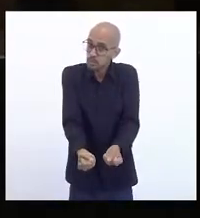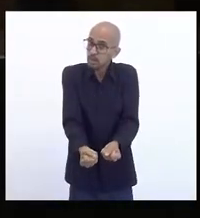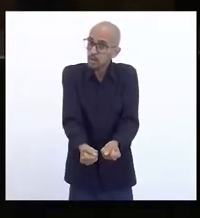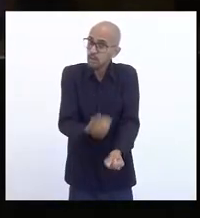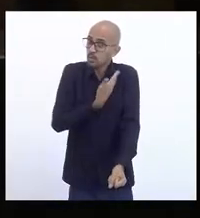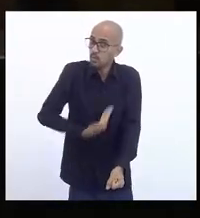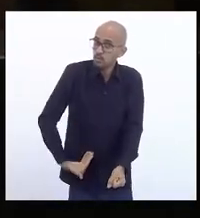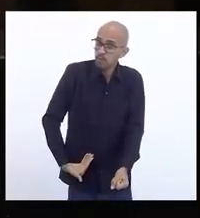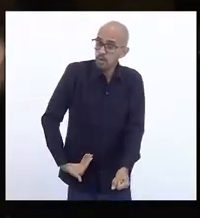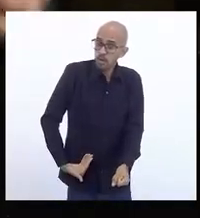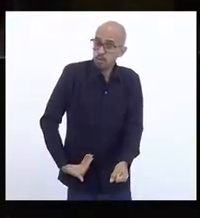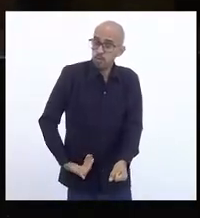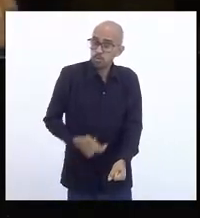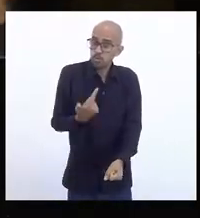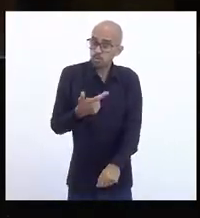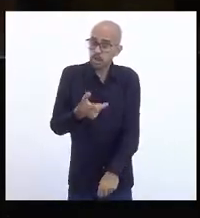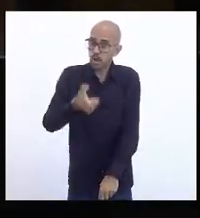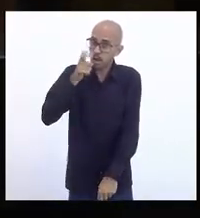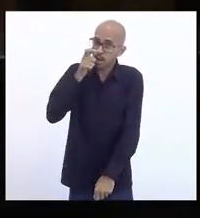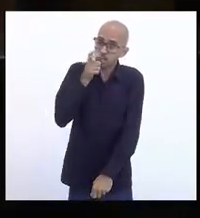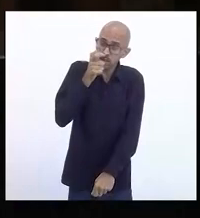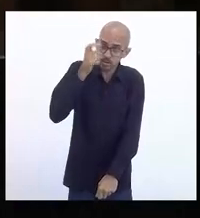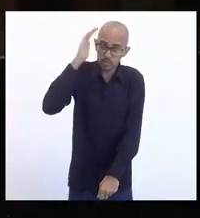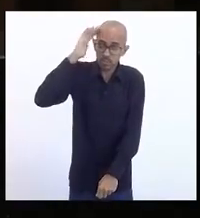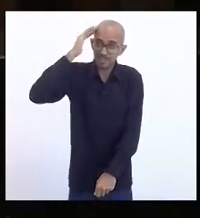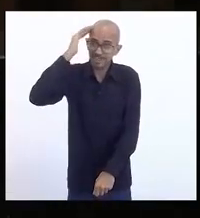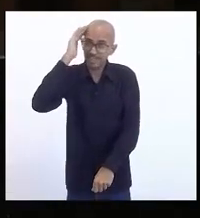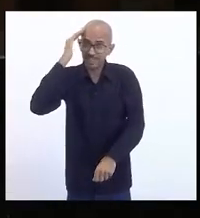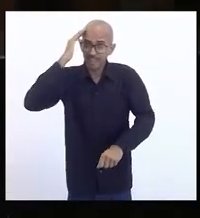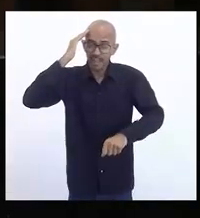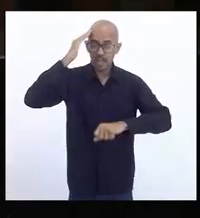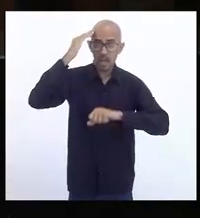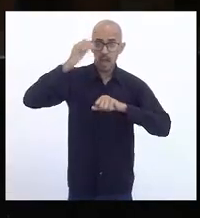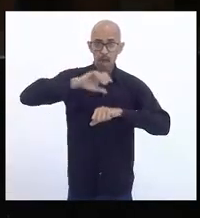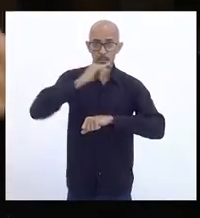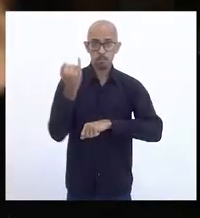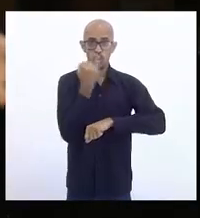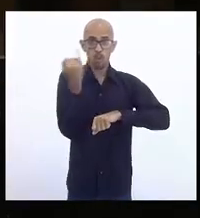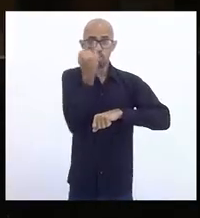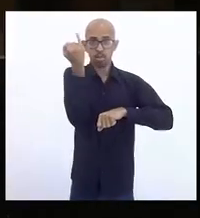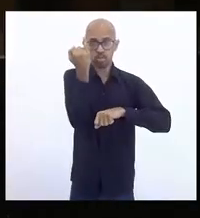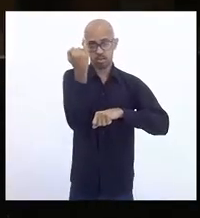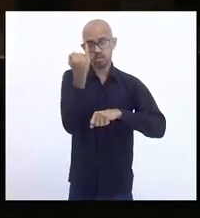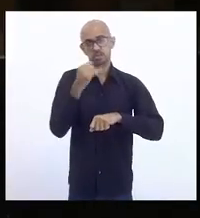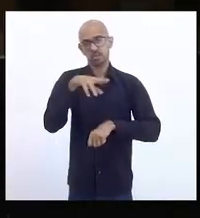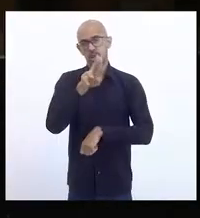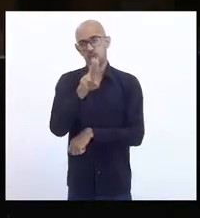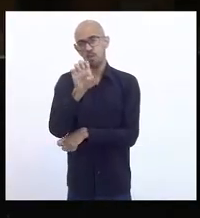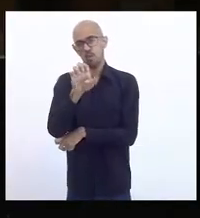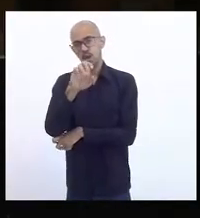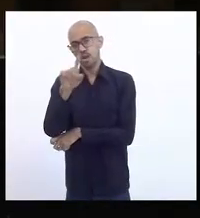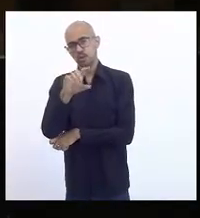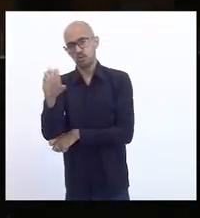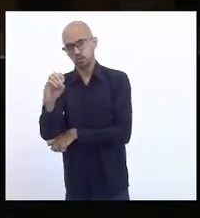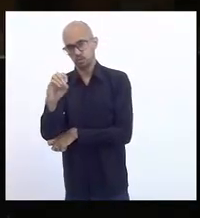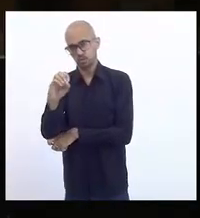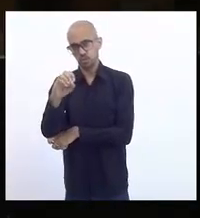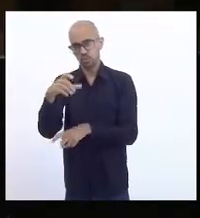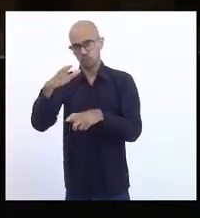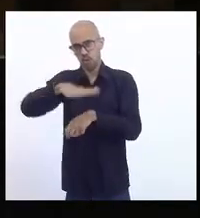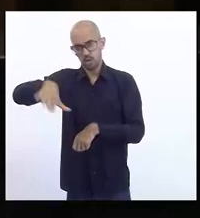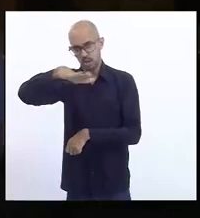governo não compreenda a importância da UESO naquela região,